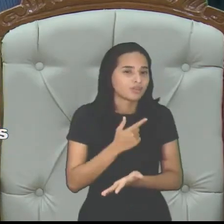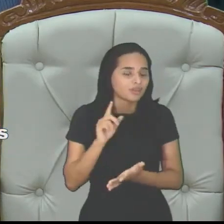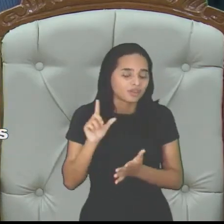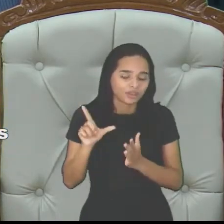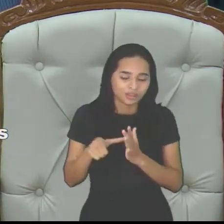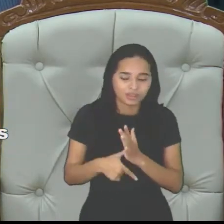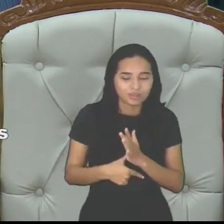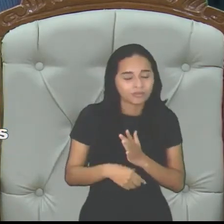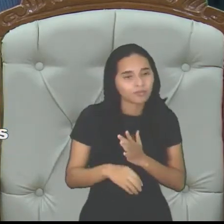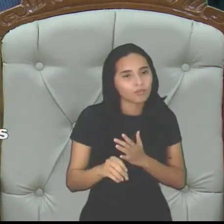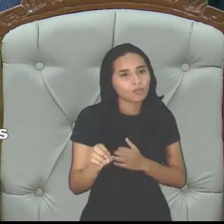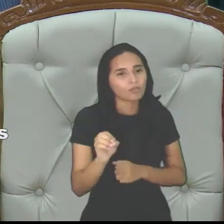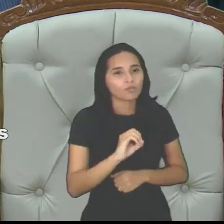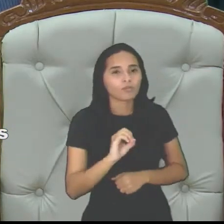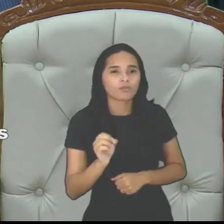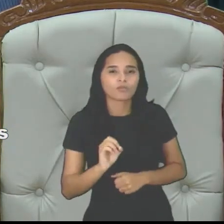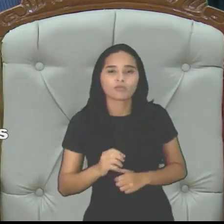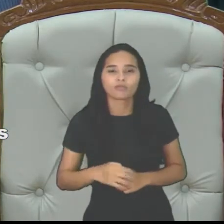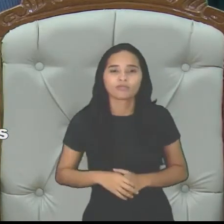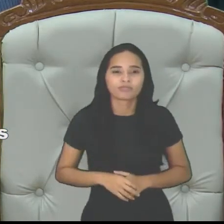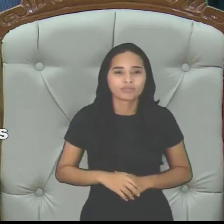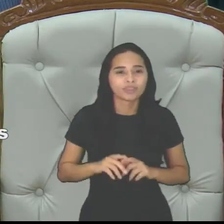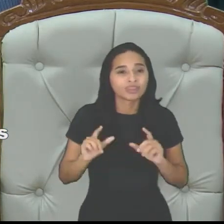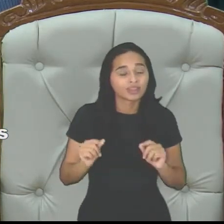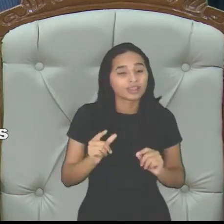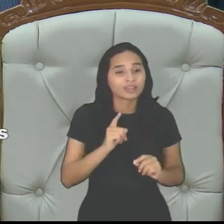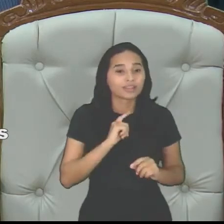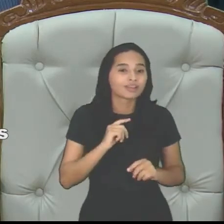não tardará. Quem tem essa